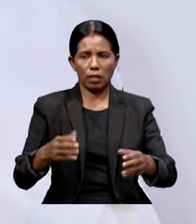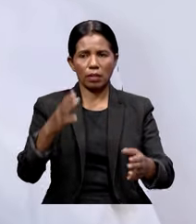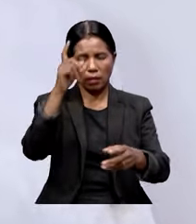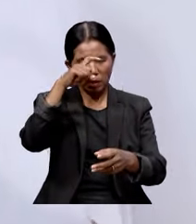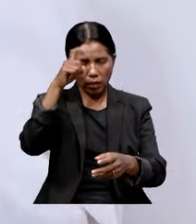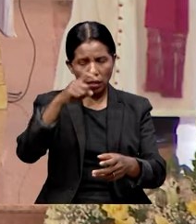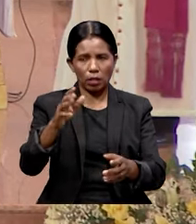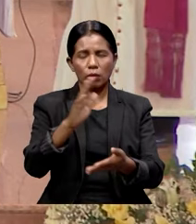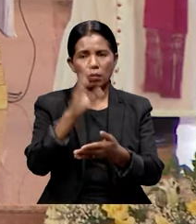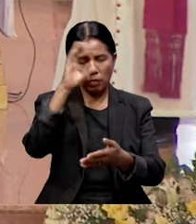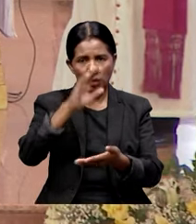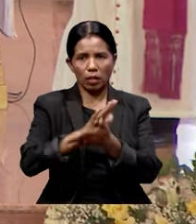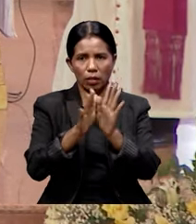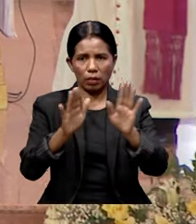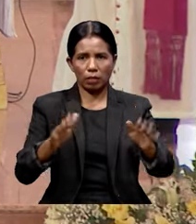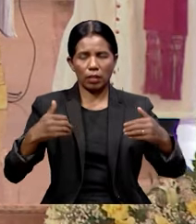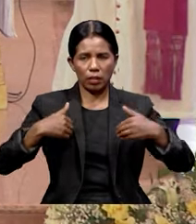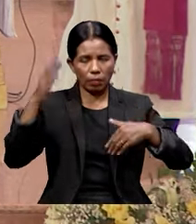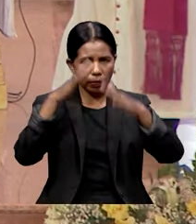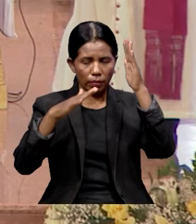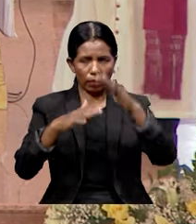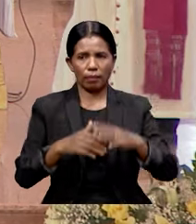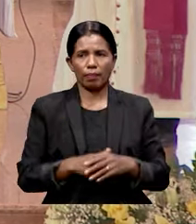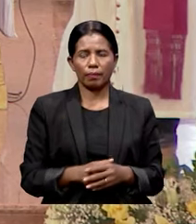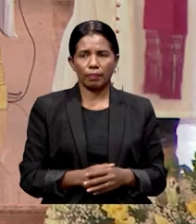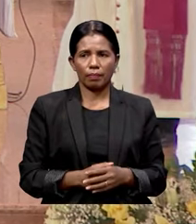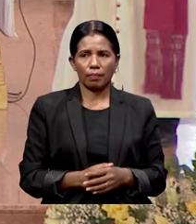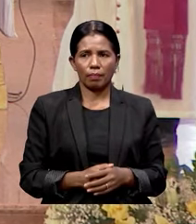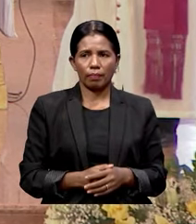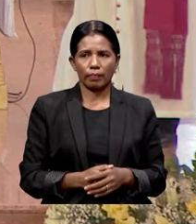Rodibuca, Hadame Malu, Bangira e a problema. Simão Ximenes Lamberto da Silva Ziemen.